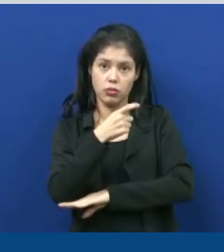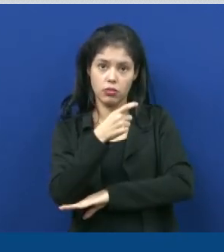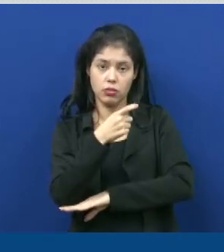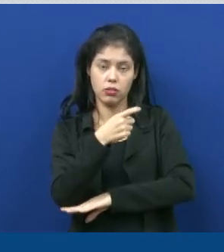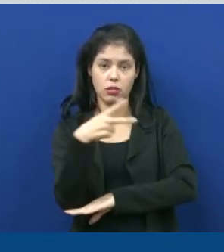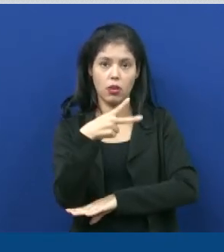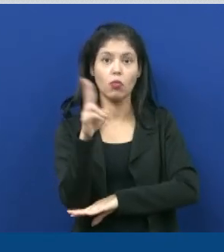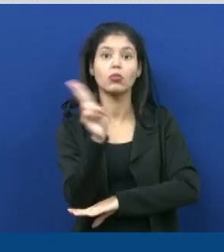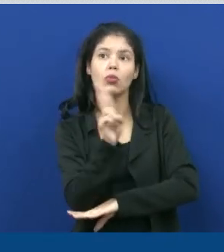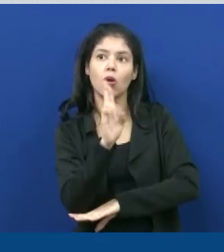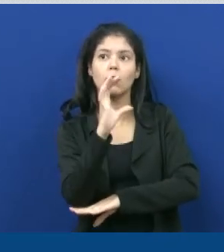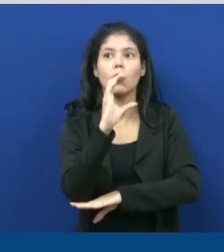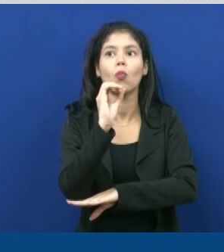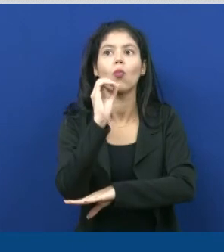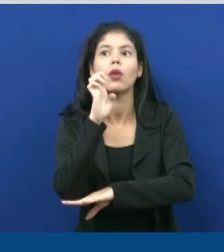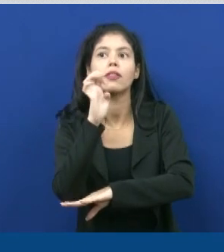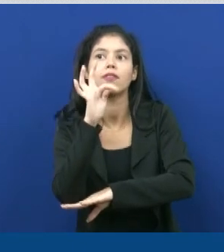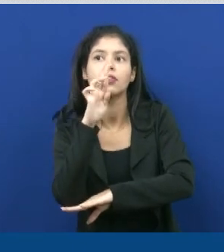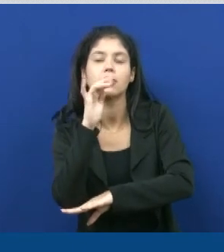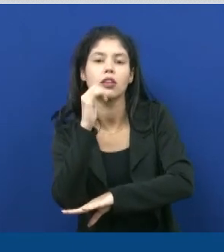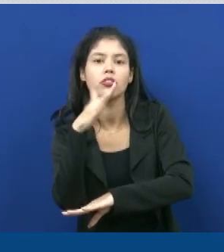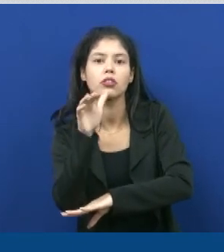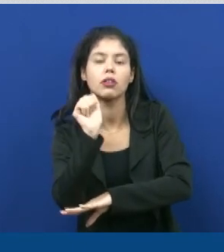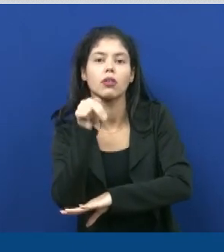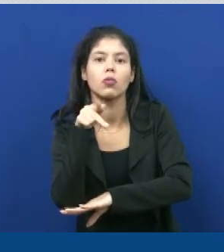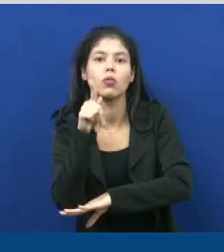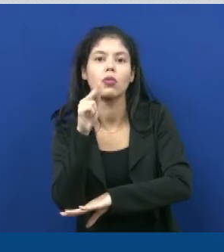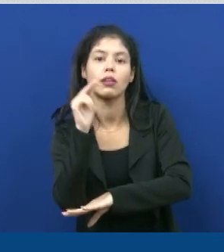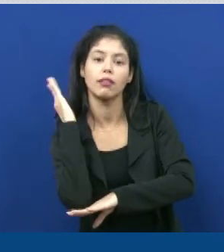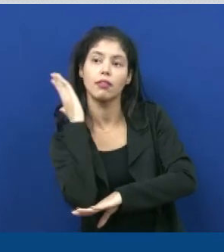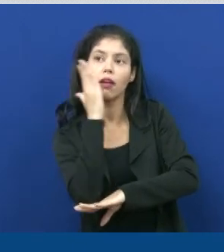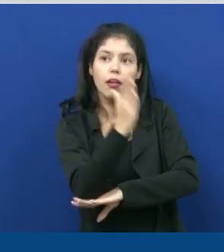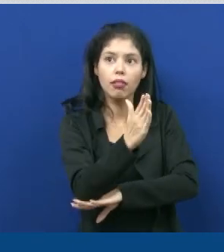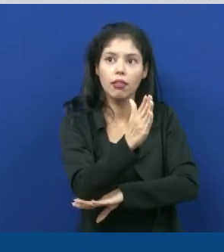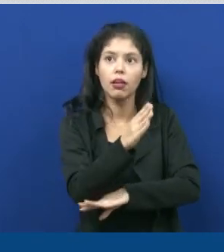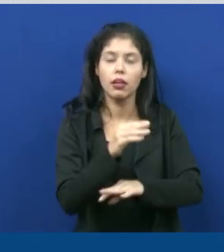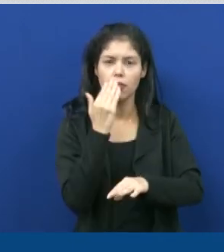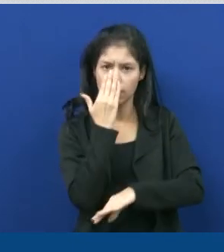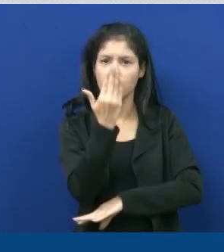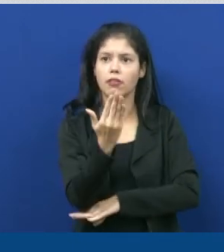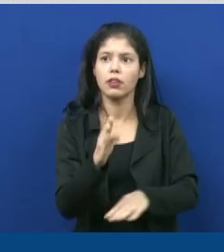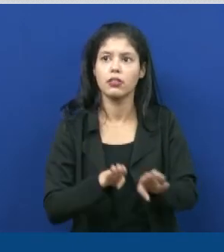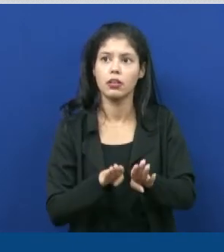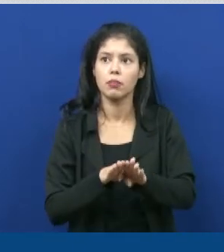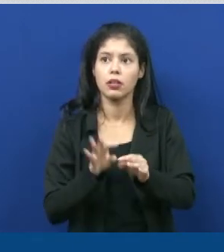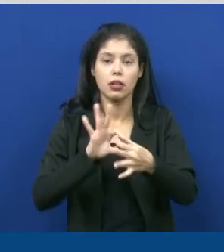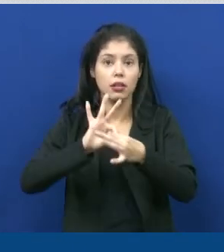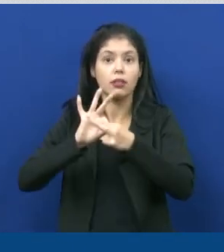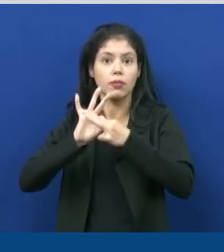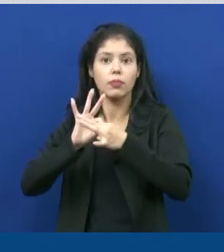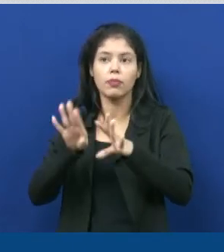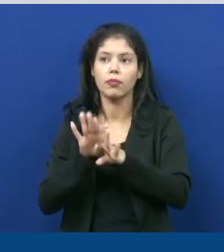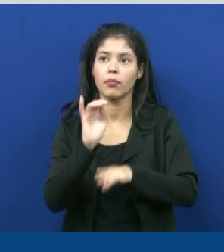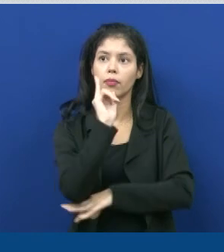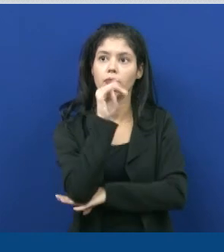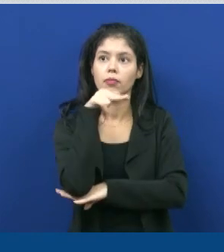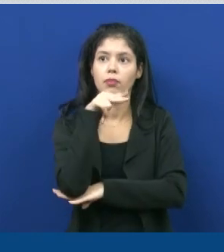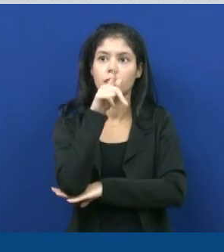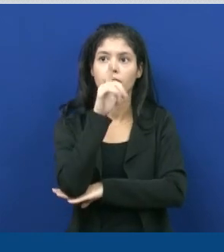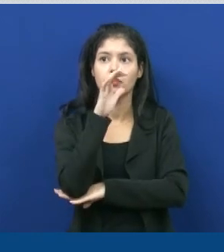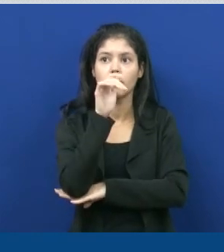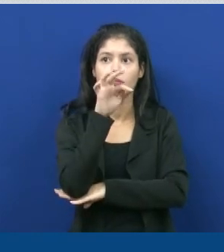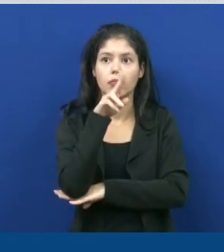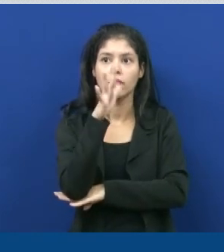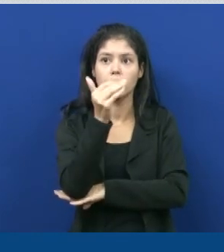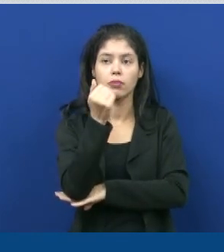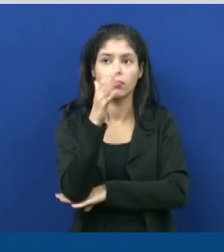é chamado de coeficiente angular da reta e, como veremos adiante, está ligado à inclinação da reta em relação